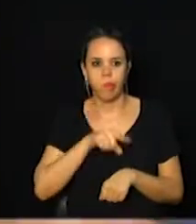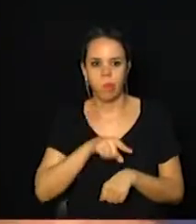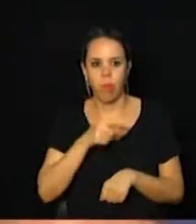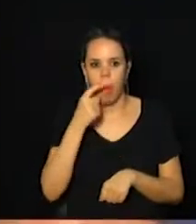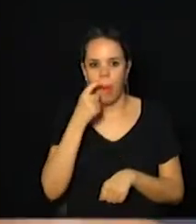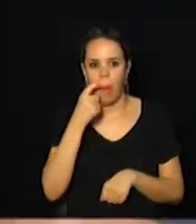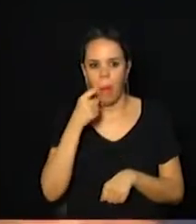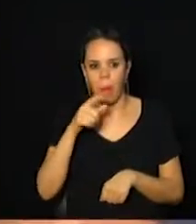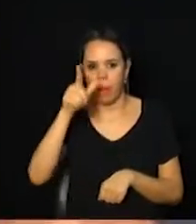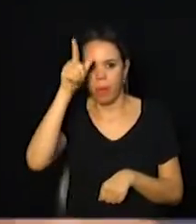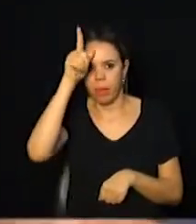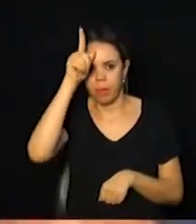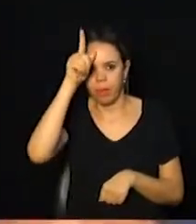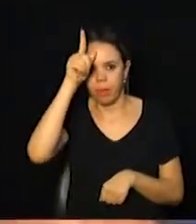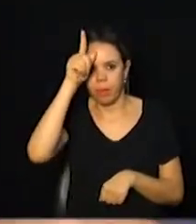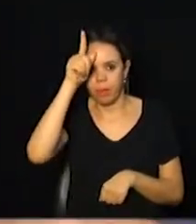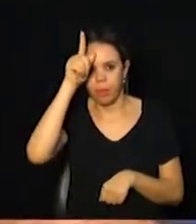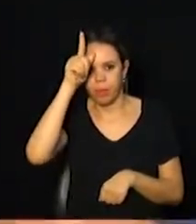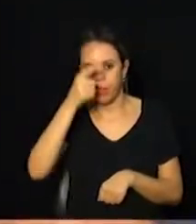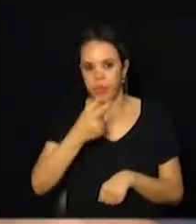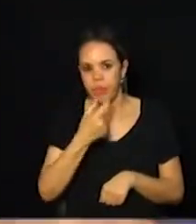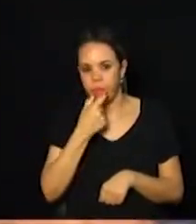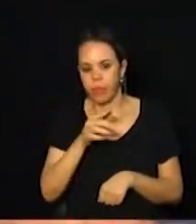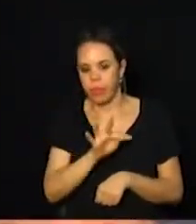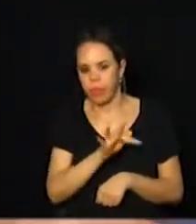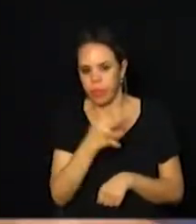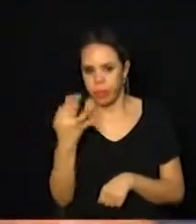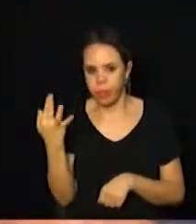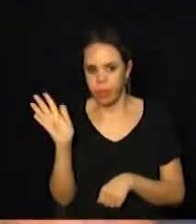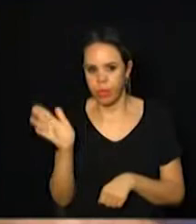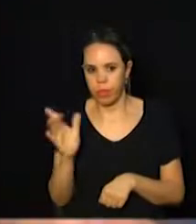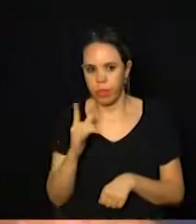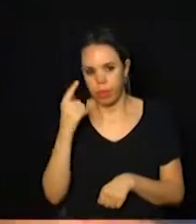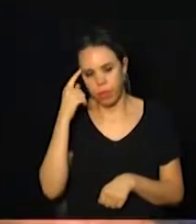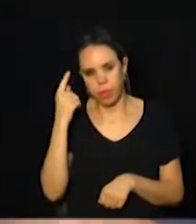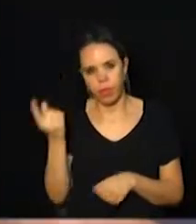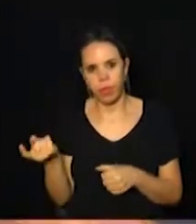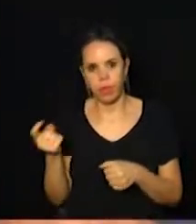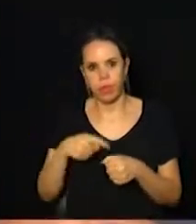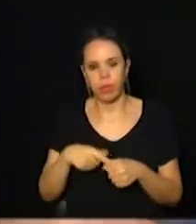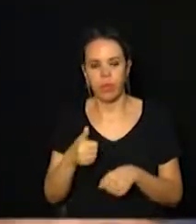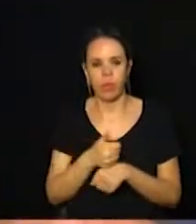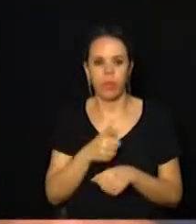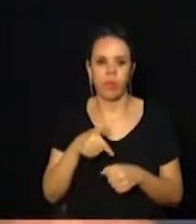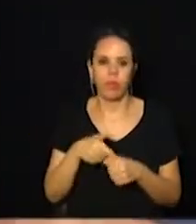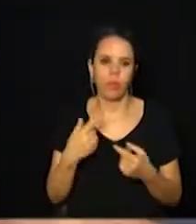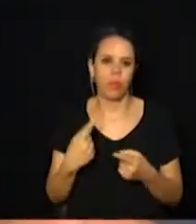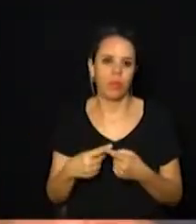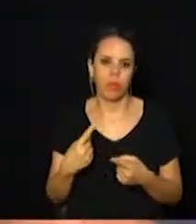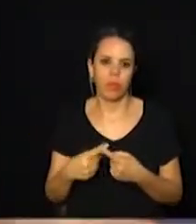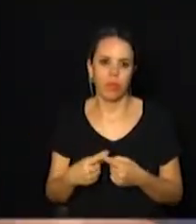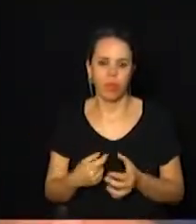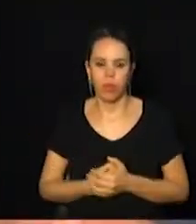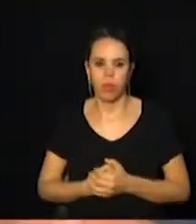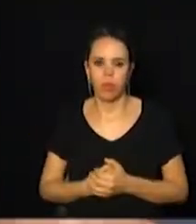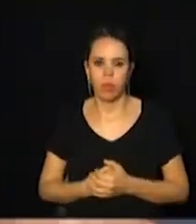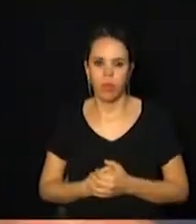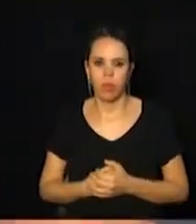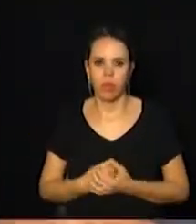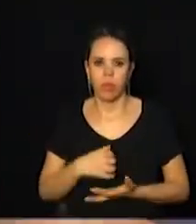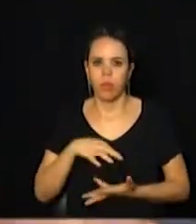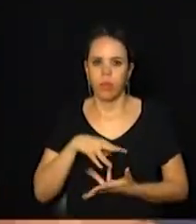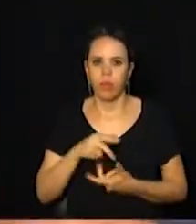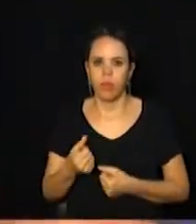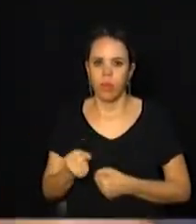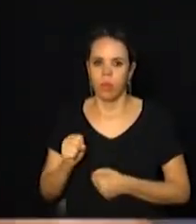Alemanha Inglaterra a França já pensa em volta alfredense porque nós estamos no